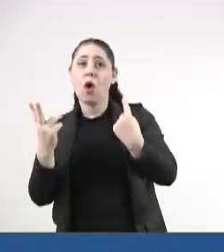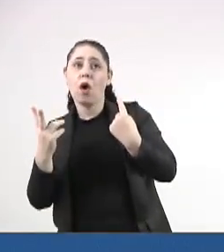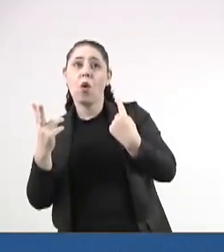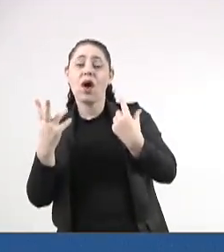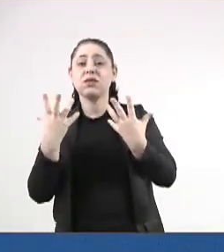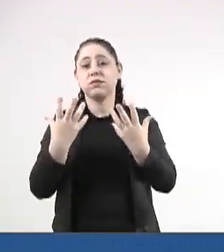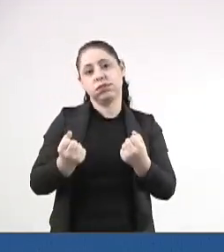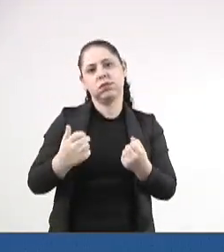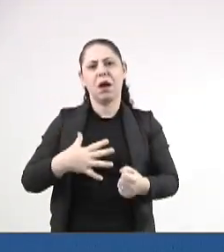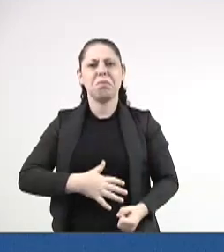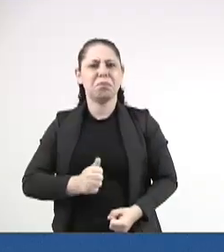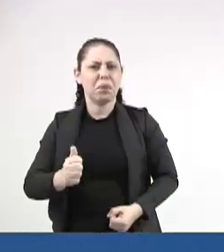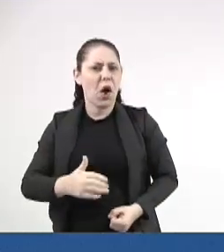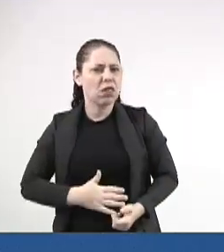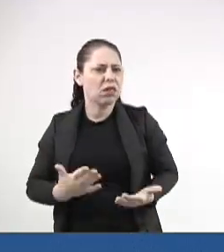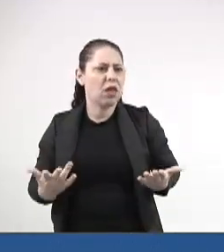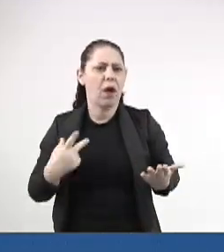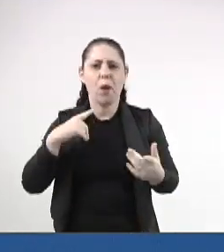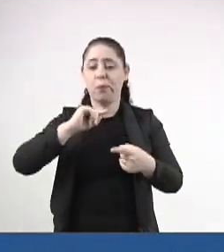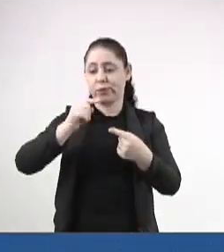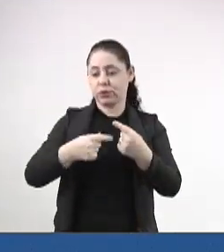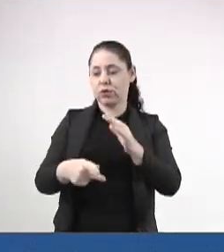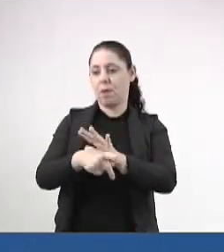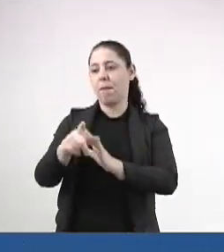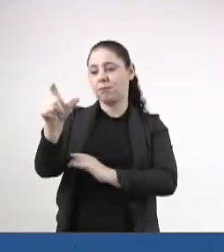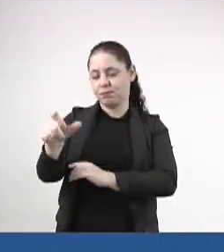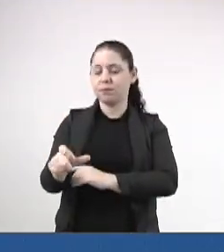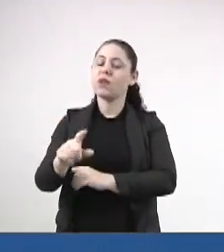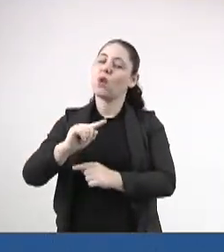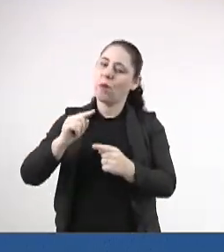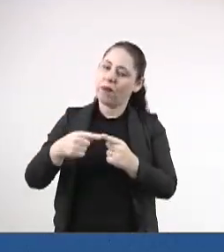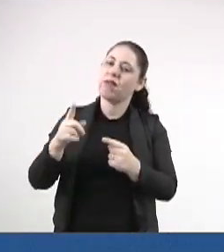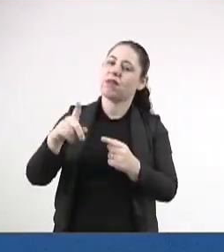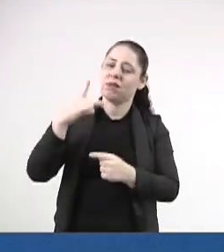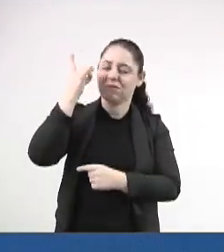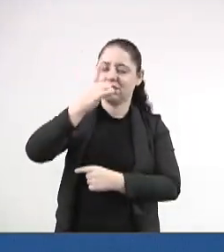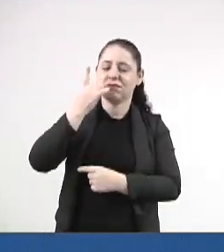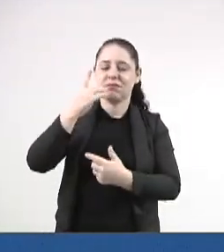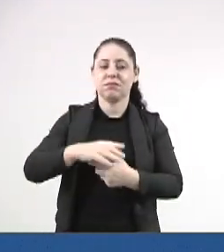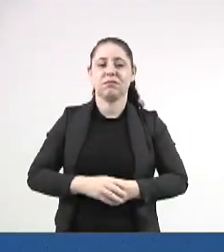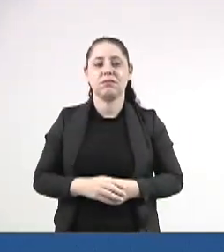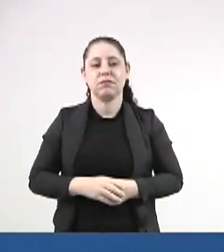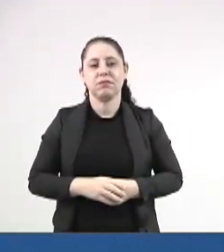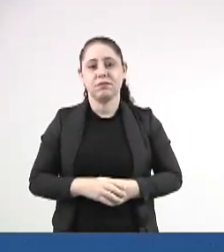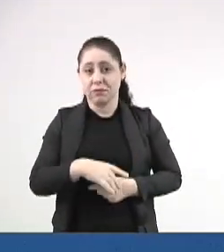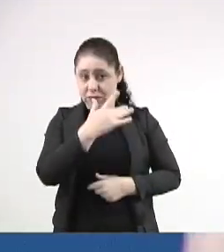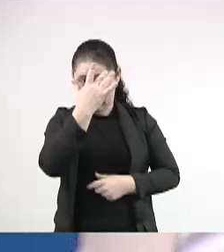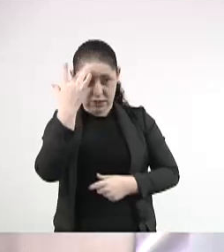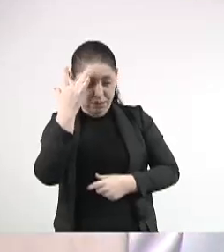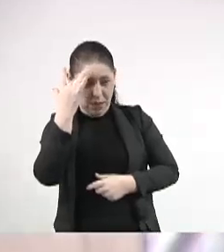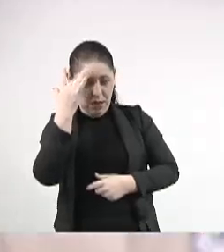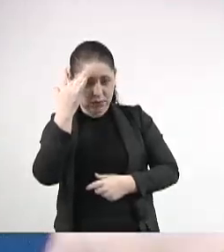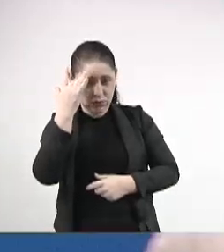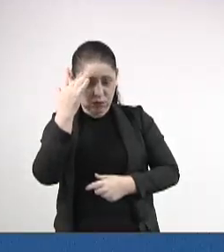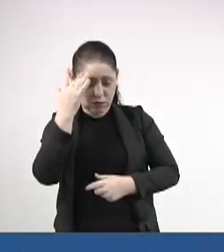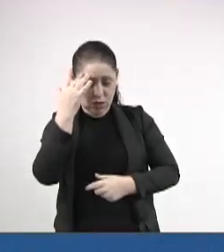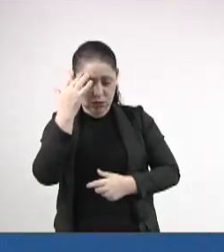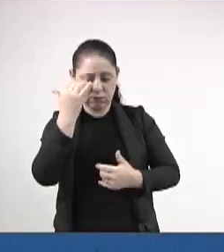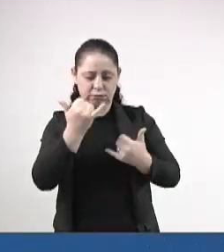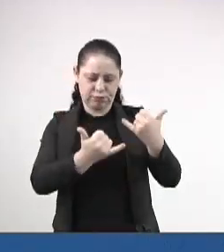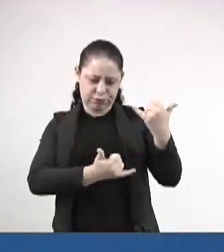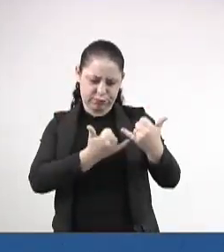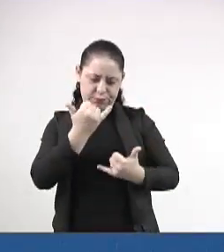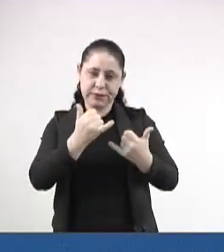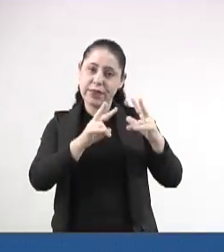do aborto. Esse é o objetivo, deputado. Então, uma pessoa que brinca com um assunto